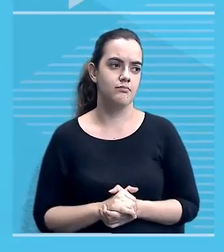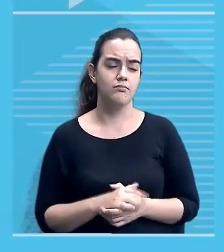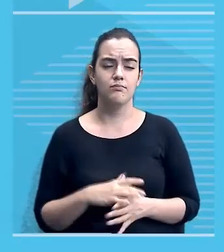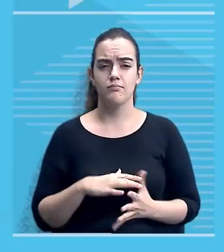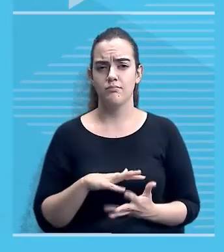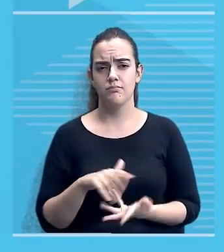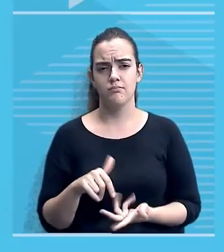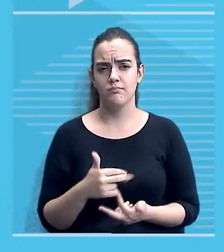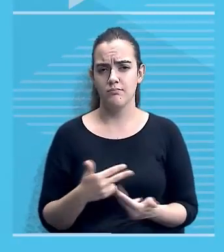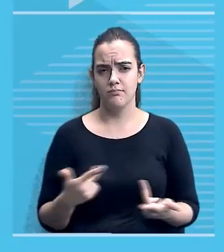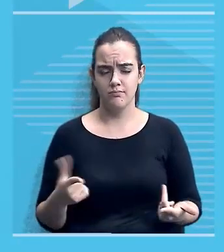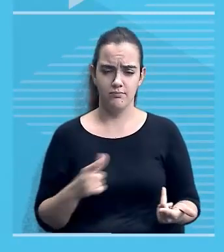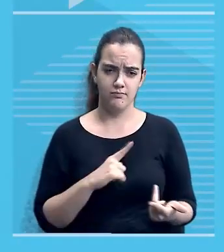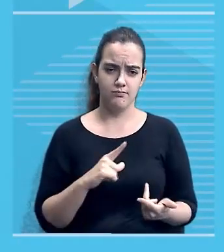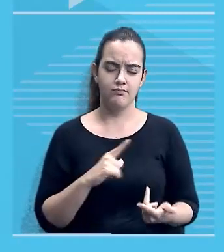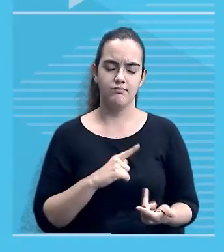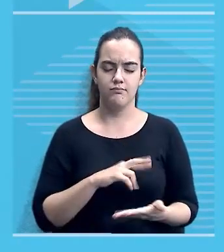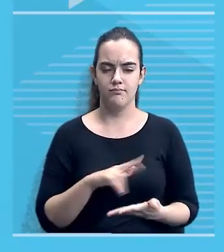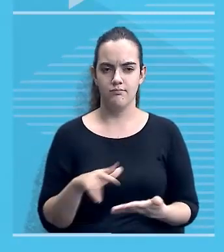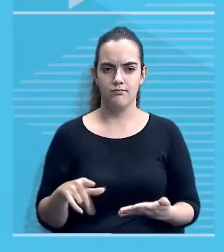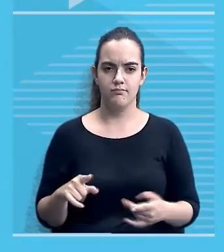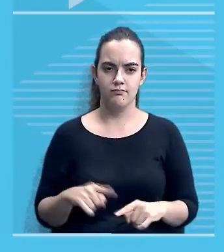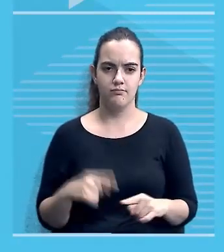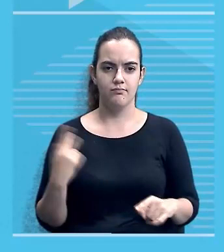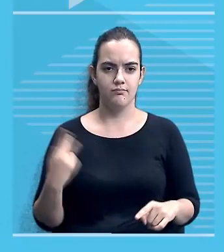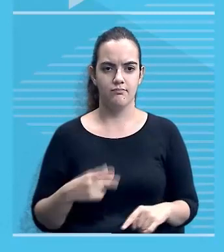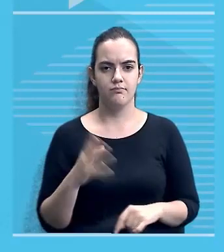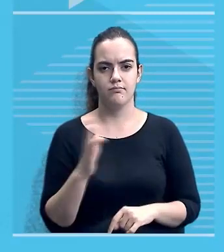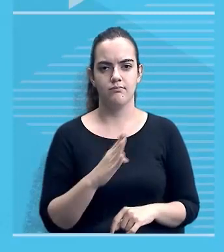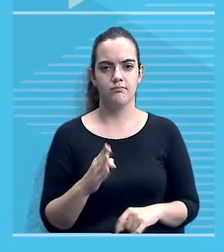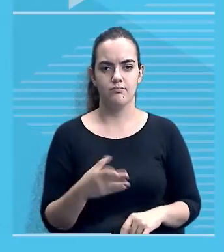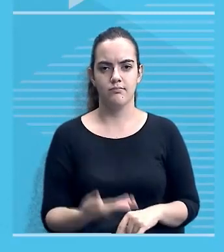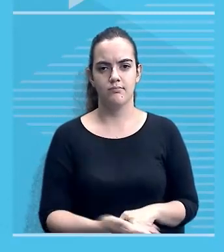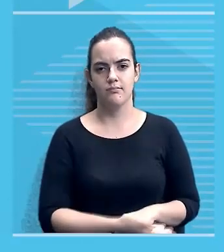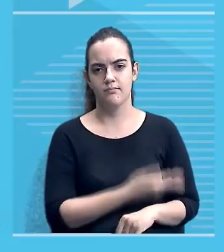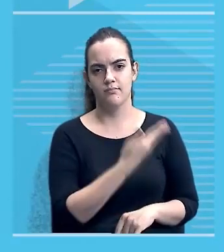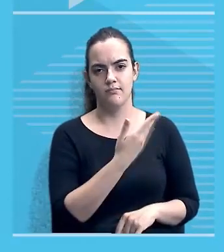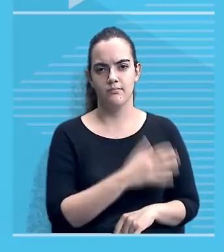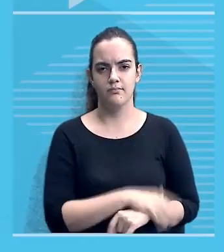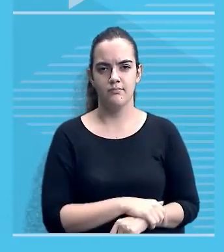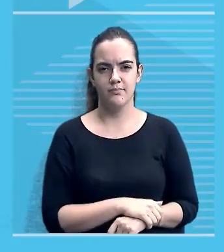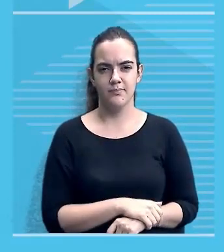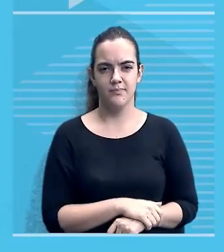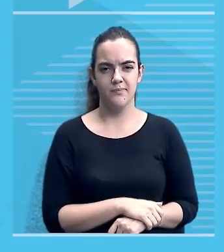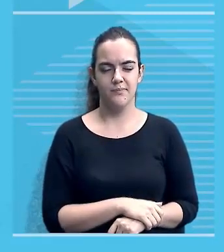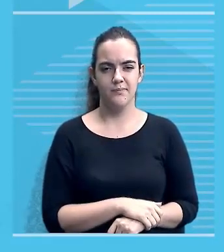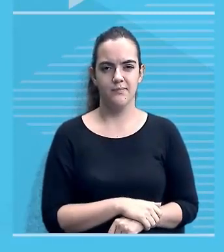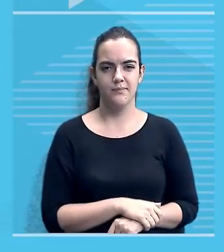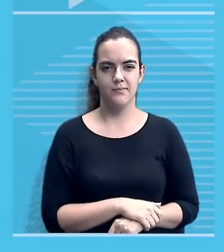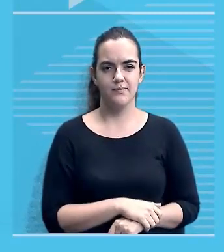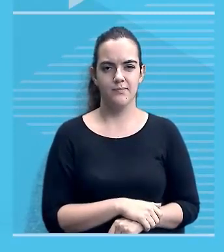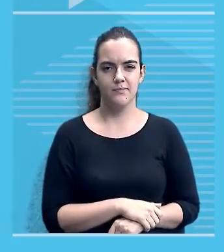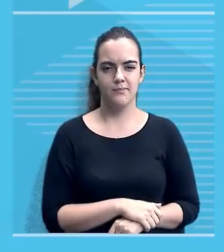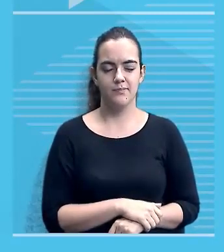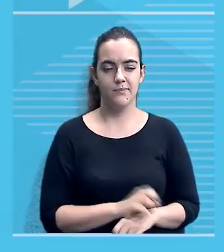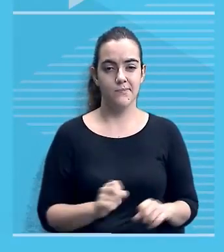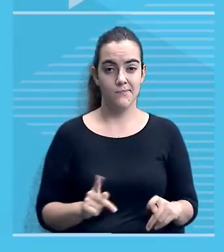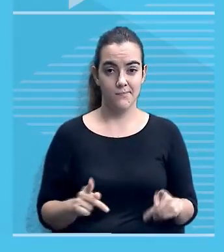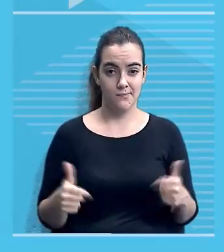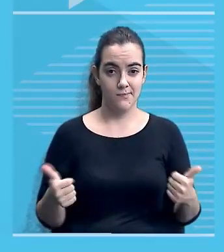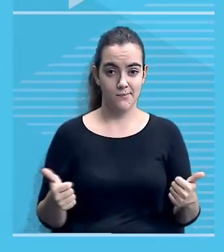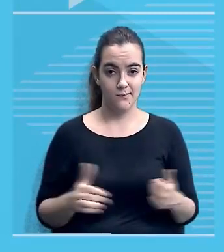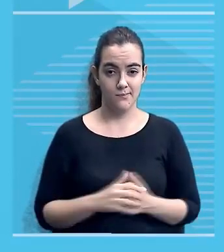mas no nosso Brasil que nós podemos destacar são essas que vocês estão vendo aí na imagem tranquilo